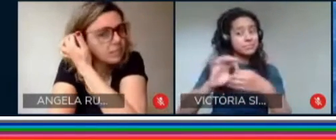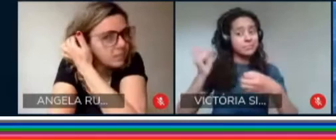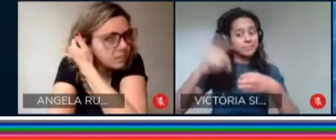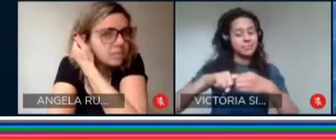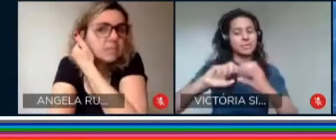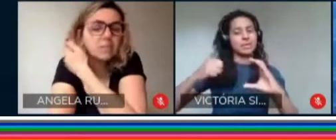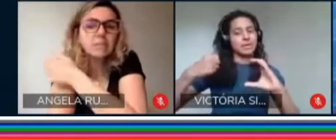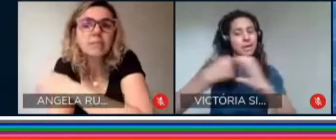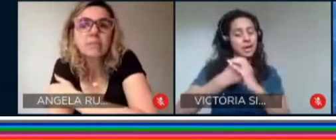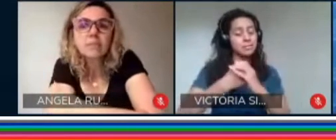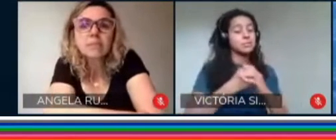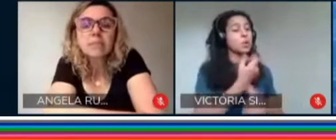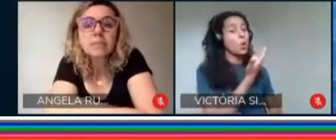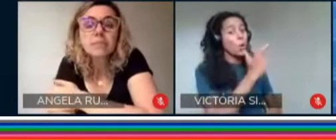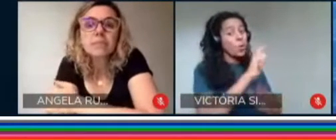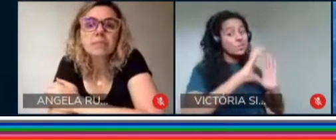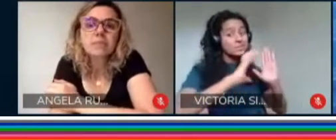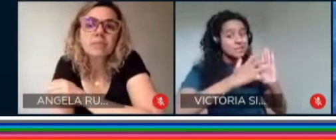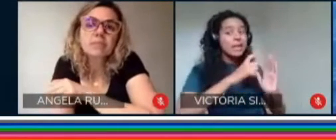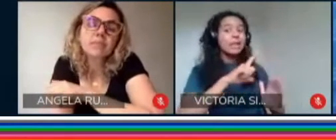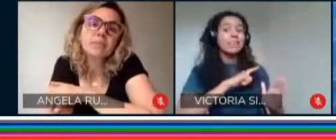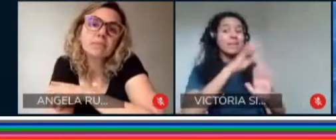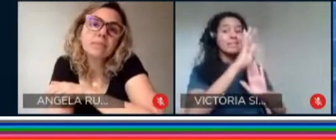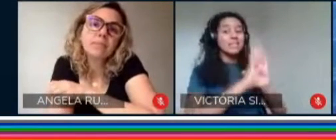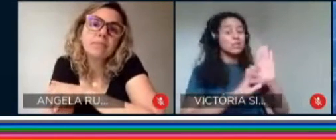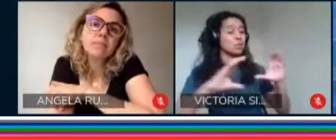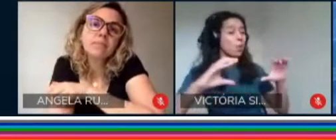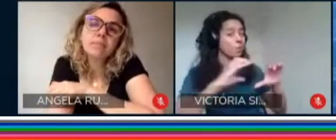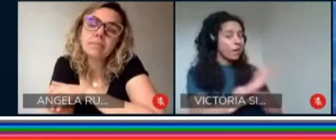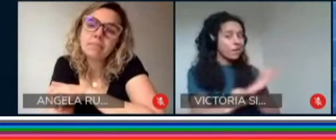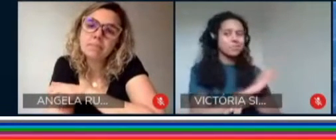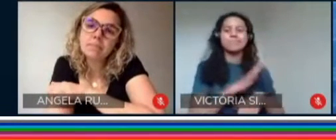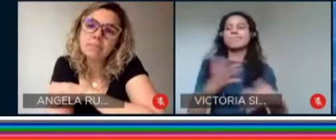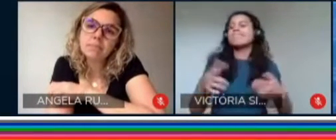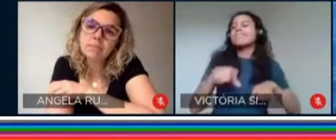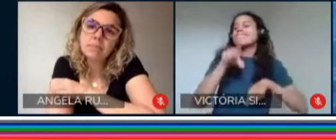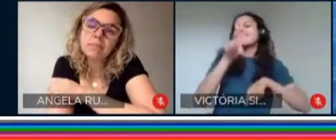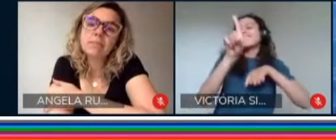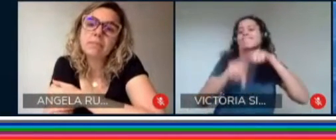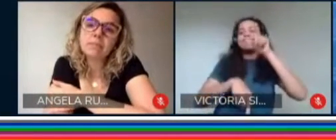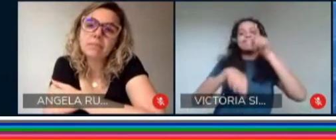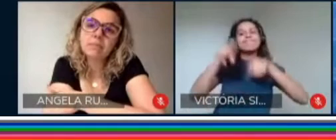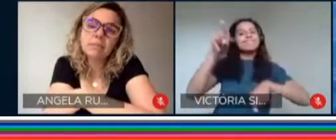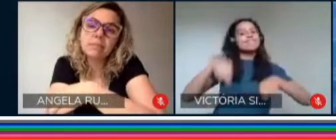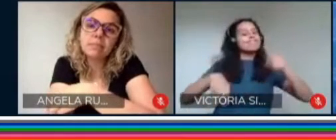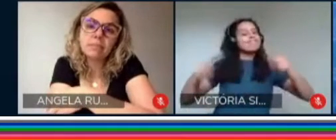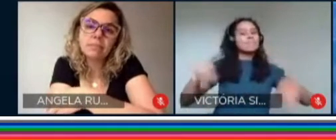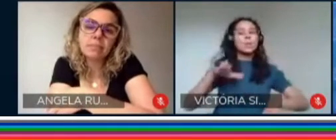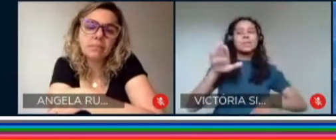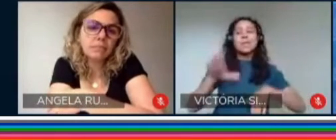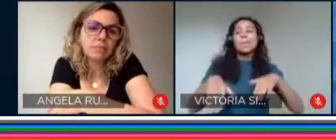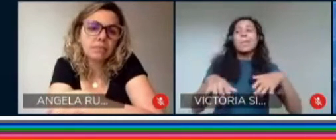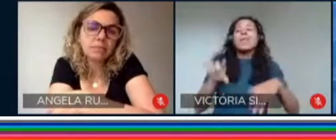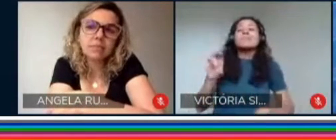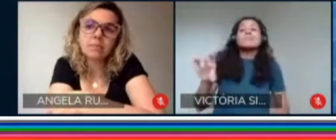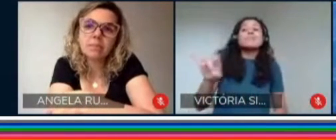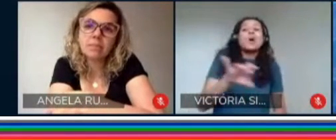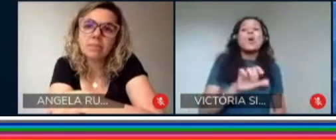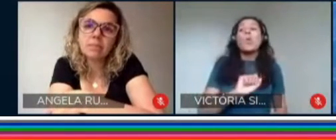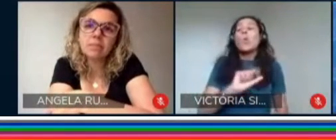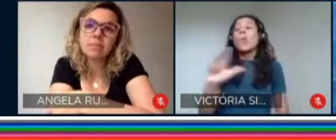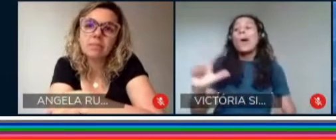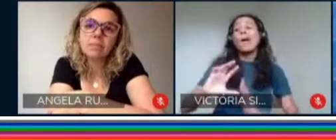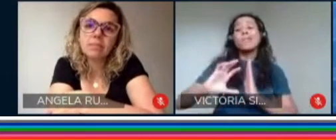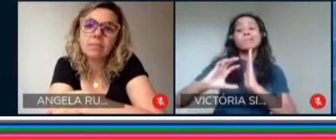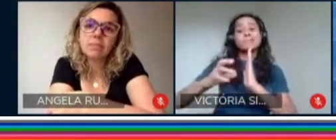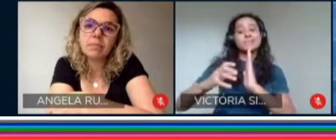completo. Então, tudo isso depende da base, né? A gente tenta transformar todas elas num aspecto mais amigável